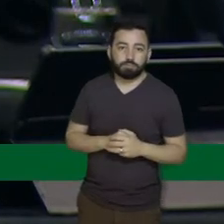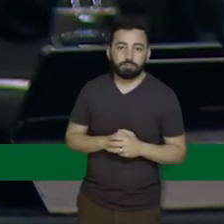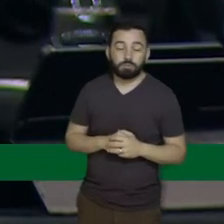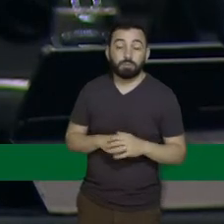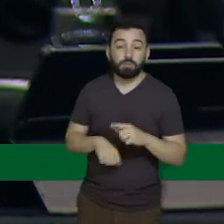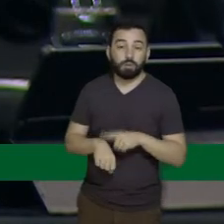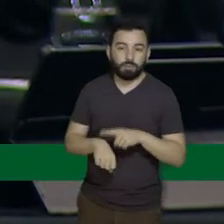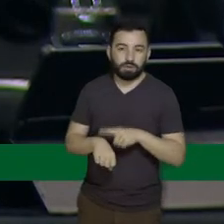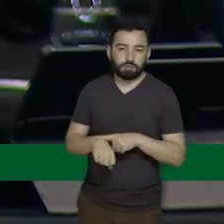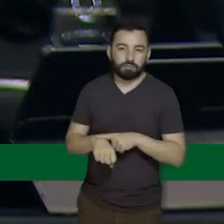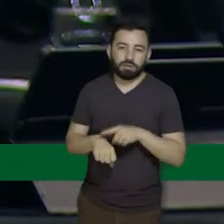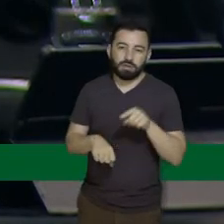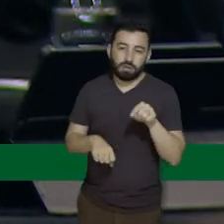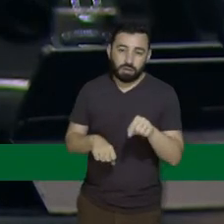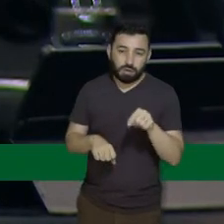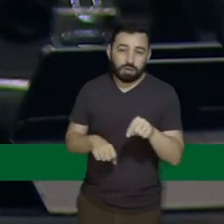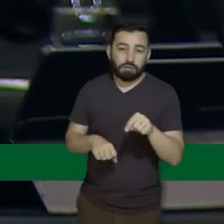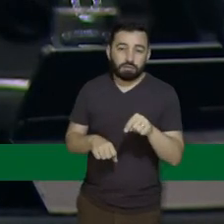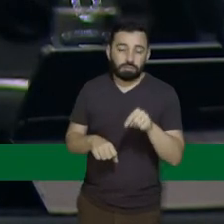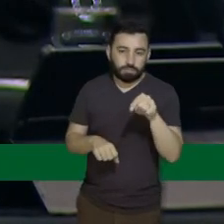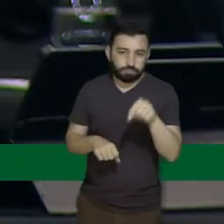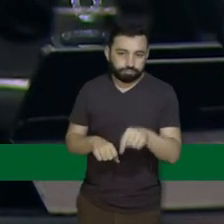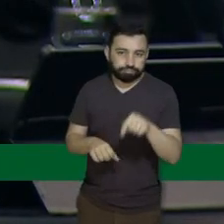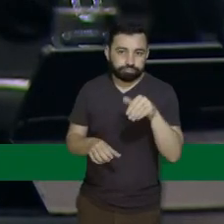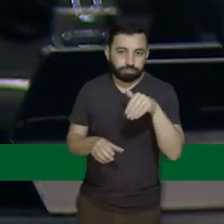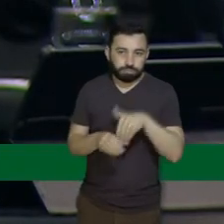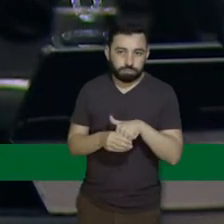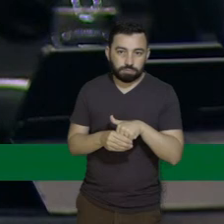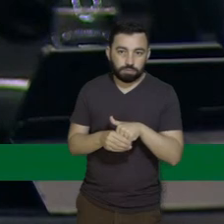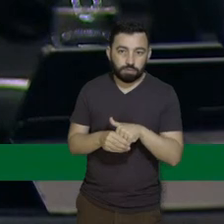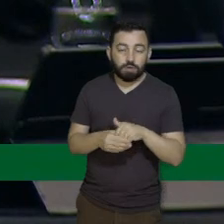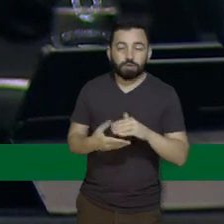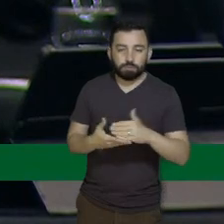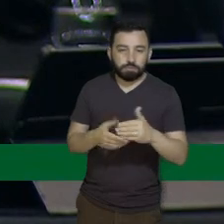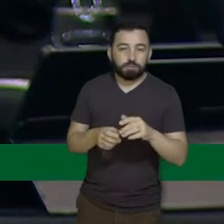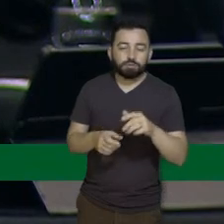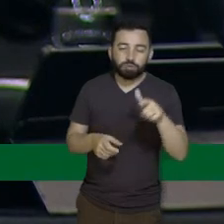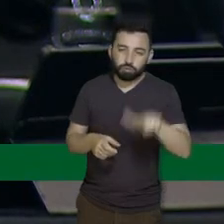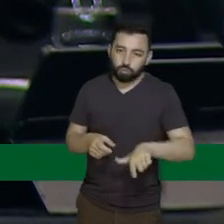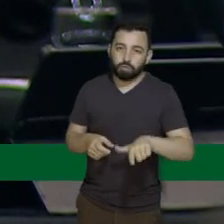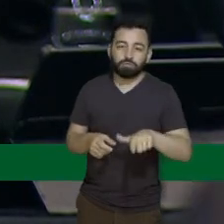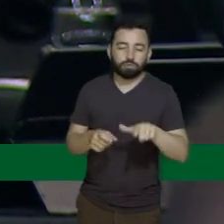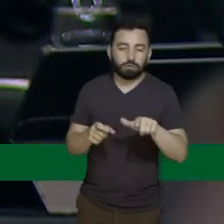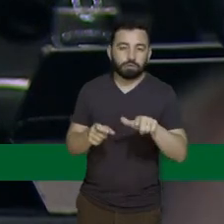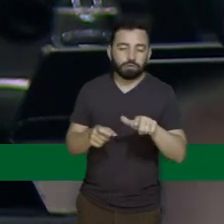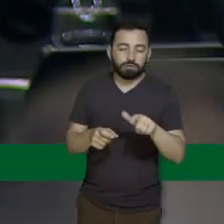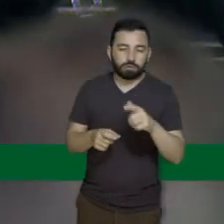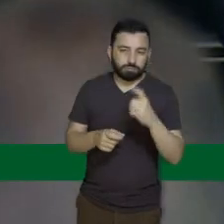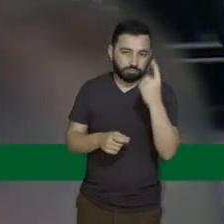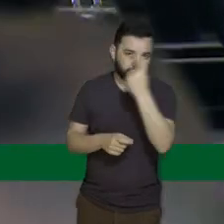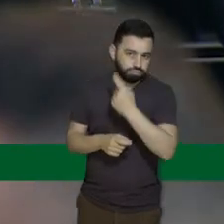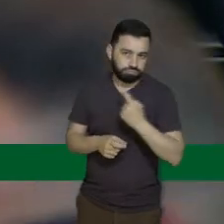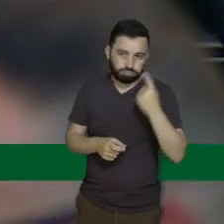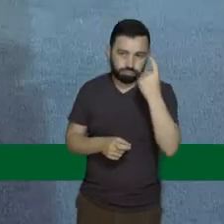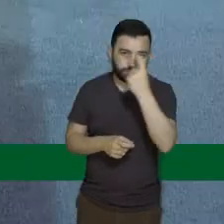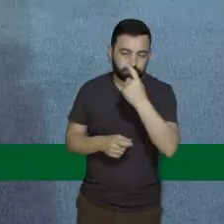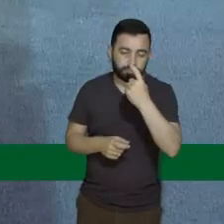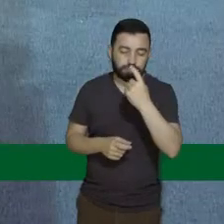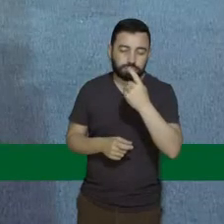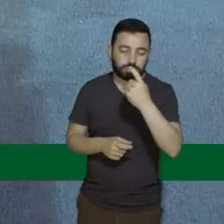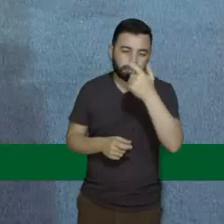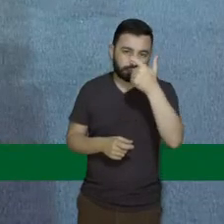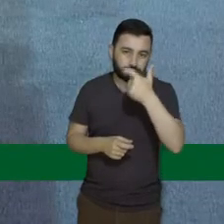ele aciona para fazer a votação, o notebook faz novamente a leitura facial, onde ele tem a oportunidade de votar